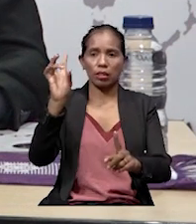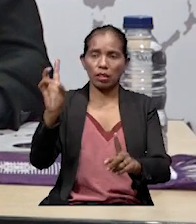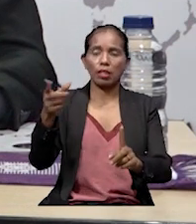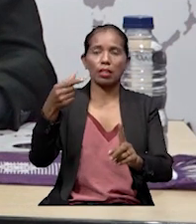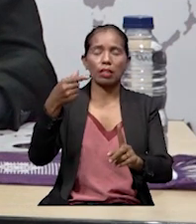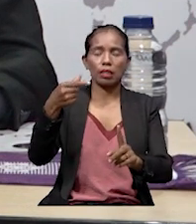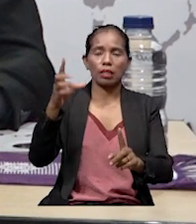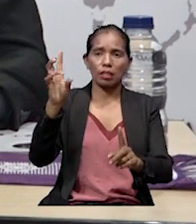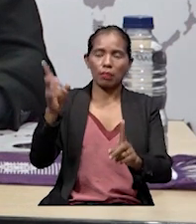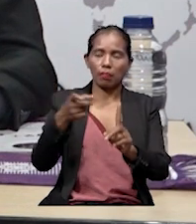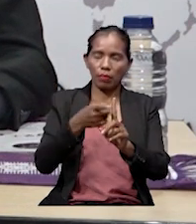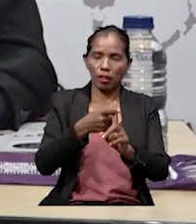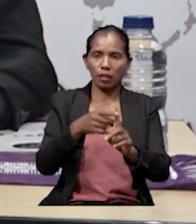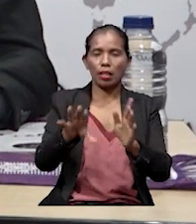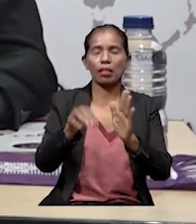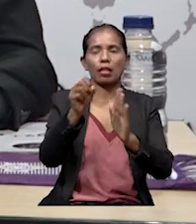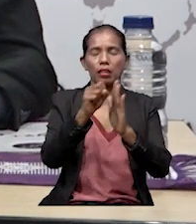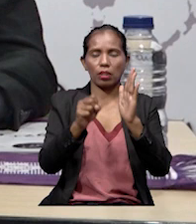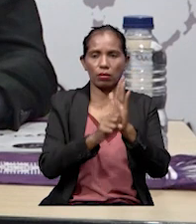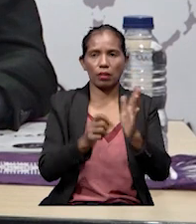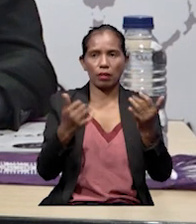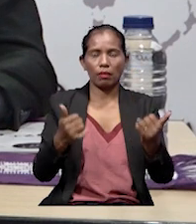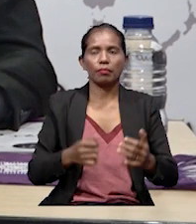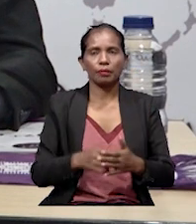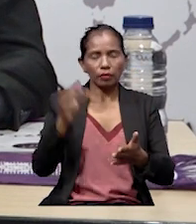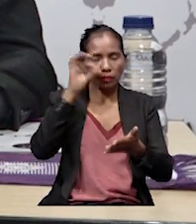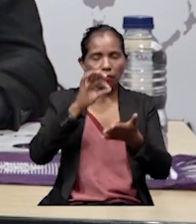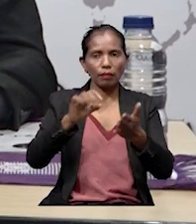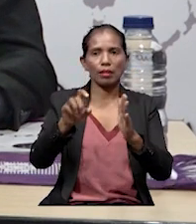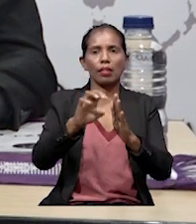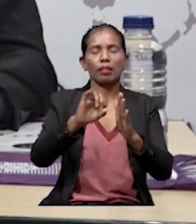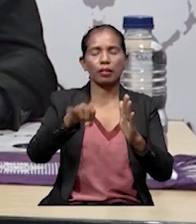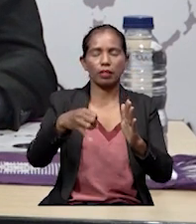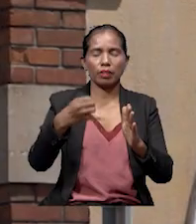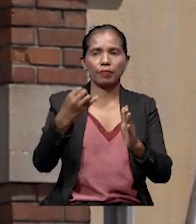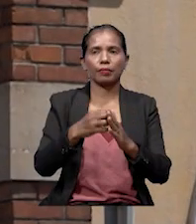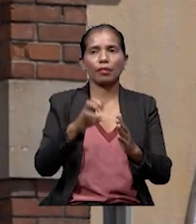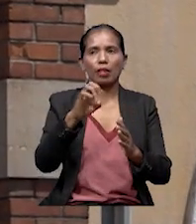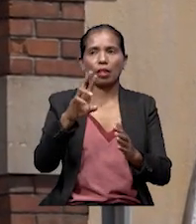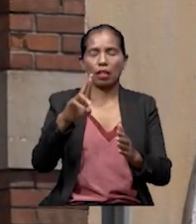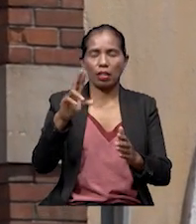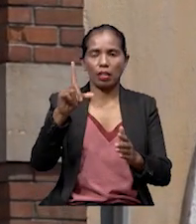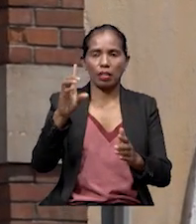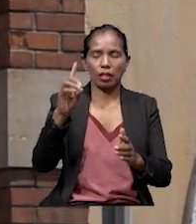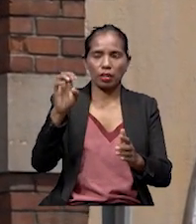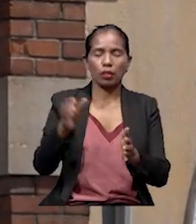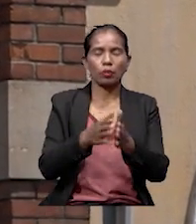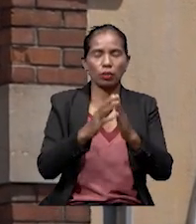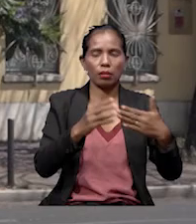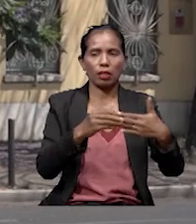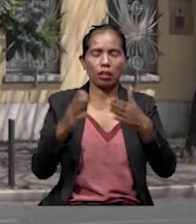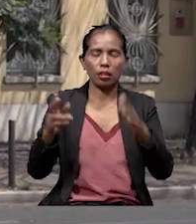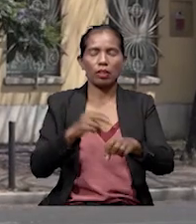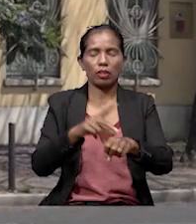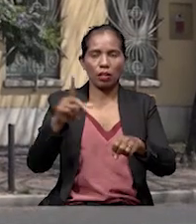consegue retan estatuto Idané. Secretário-Geral G7 Plus, Elder da Costa Mos, Rússia Ukuna Insira, Rússia nível